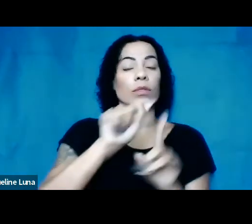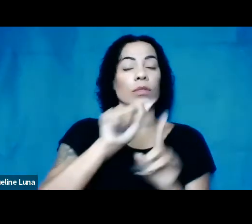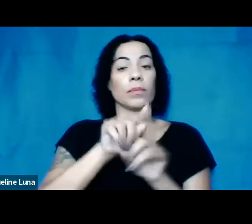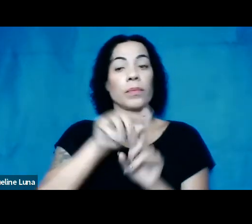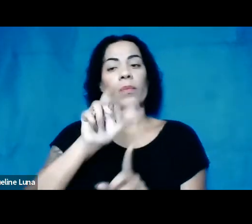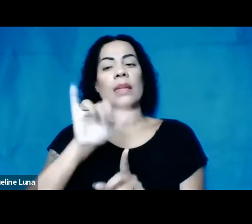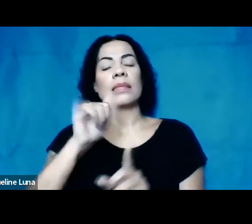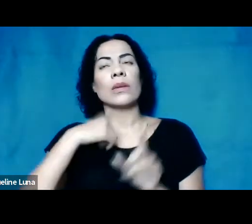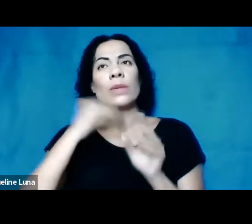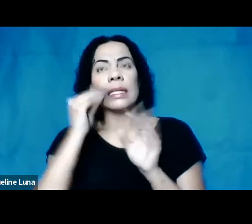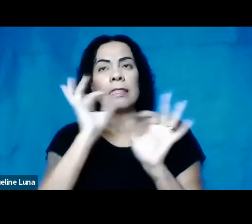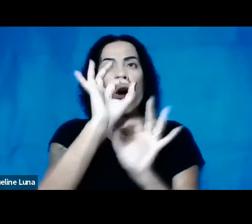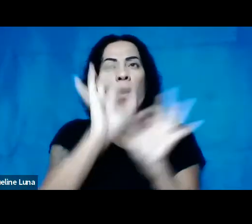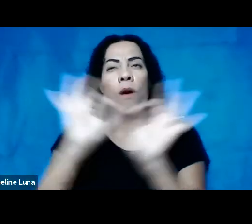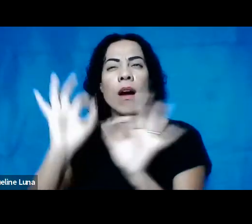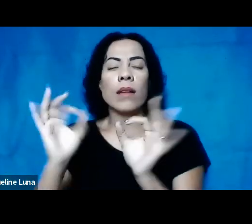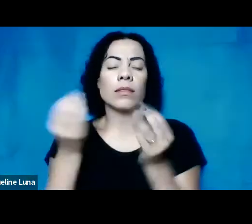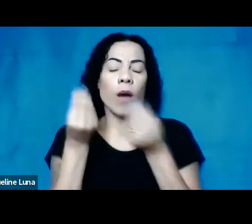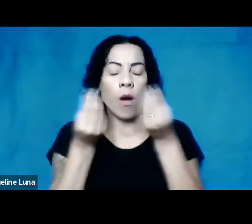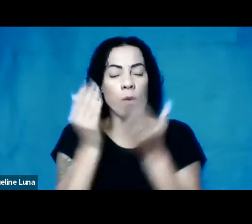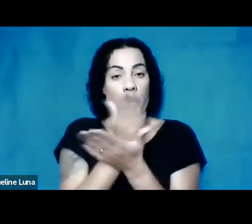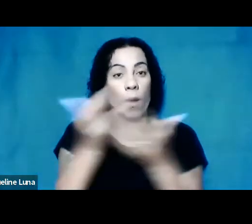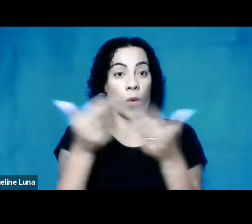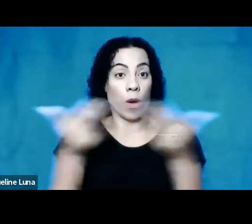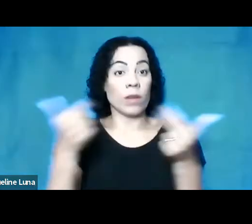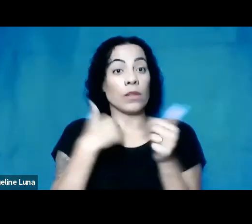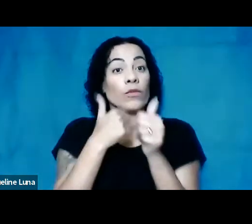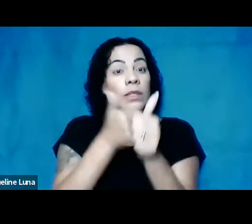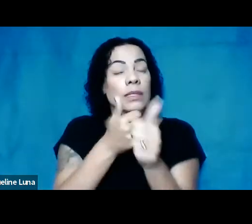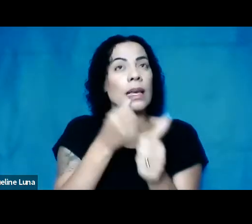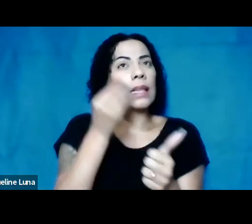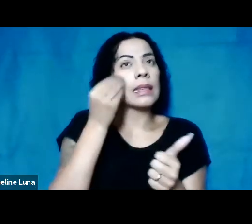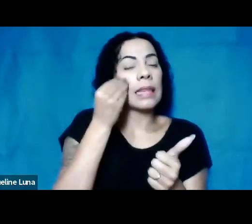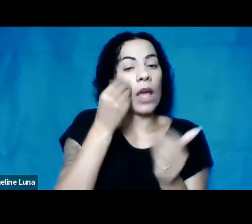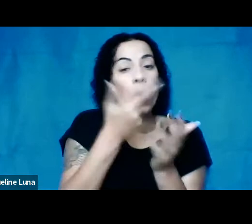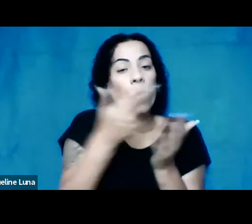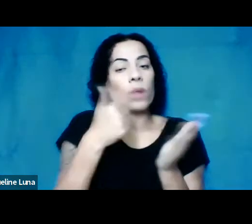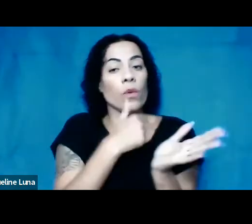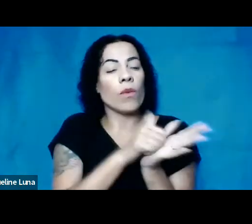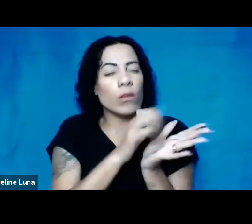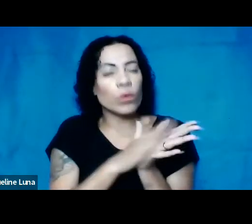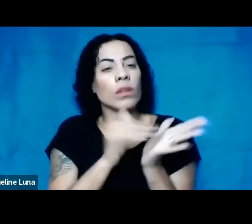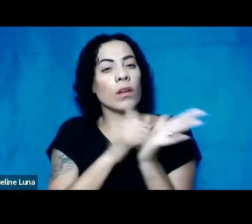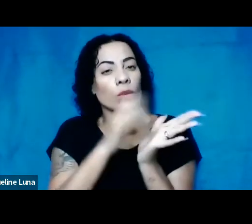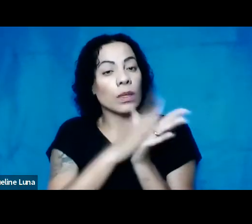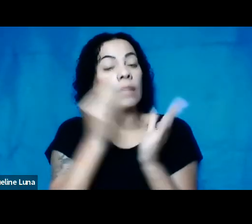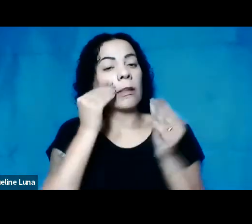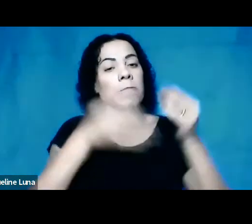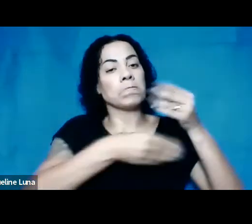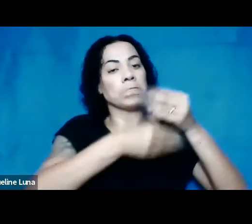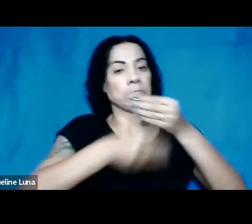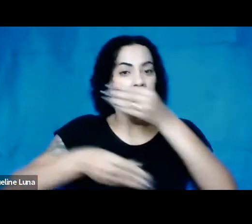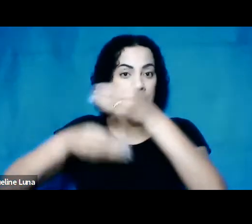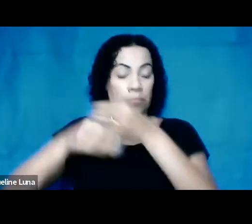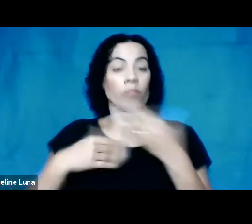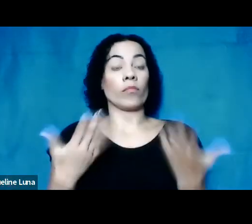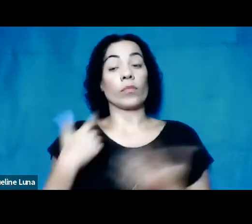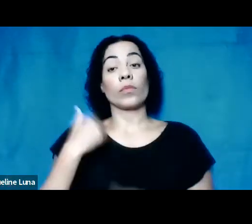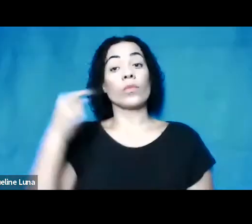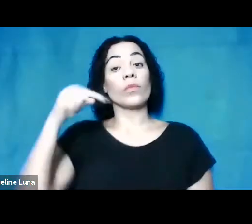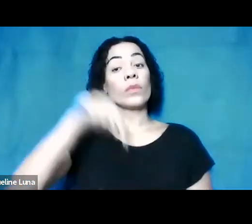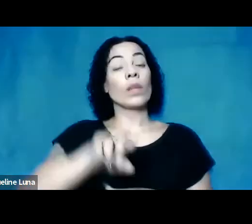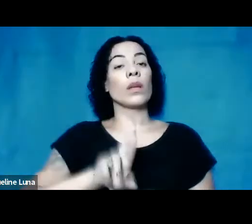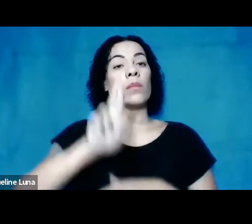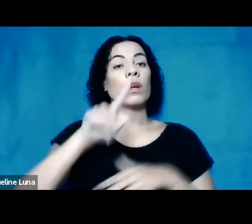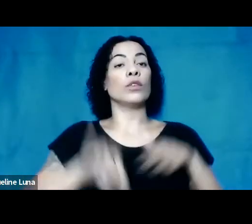algumas coisas. Eu vou falar um pouco com base nisso daqui que eu tentei aqui tomar nota, tá? Bom, eu estou aqui representando o Instituto de Comunicação